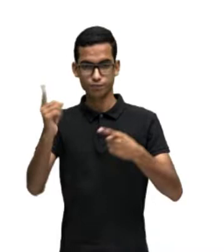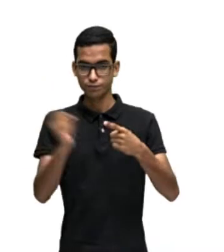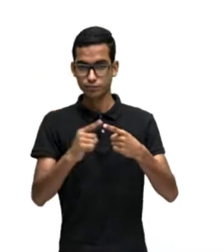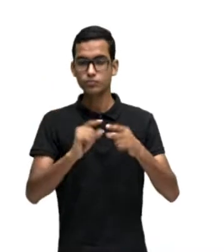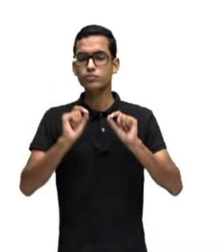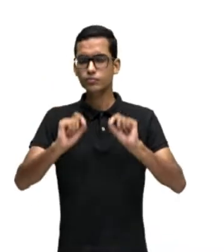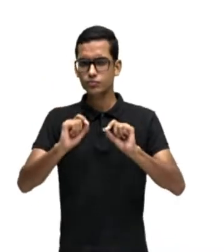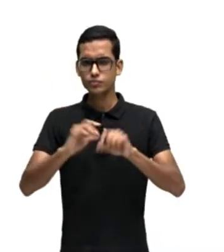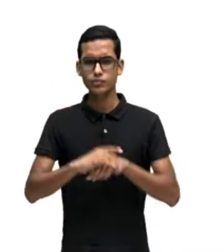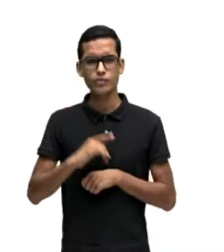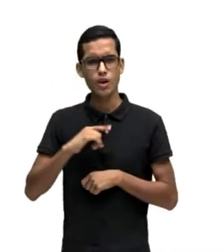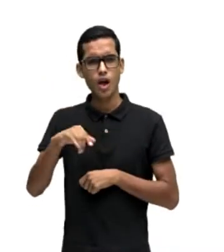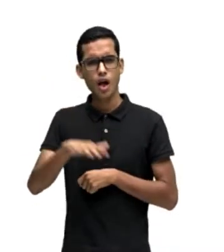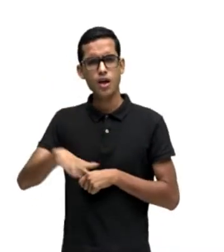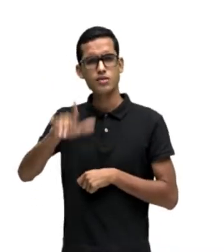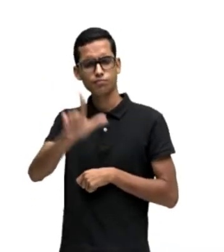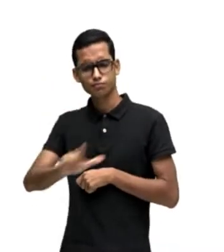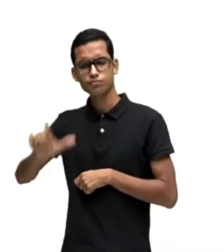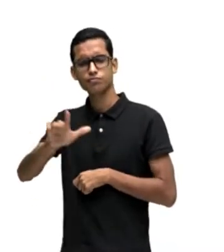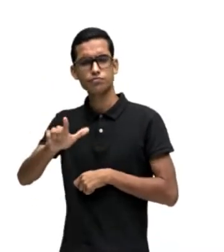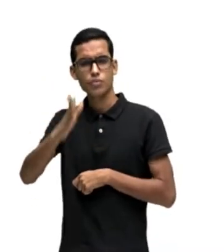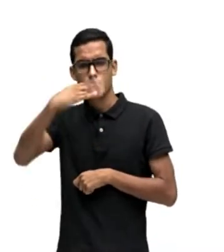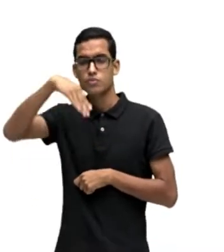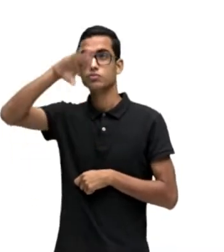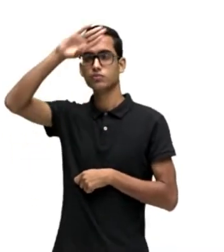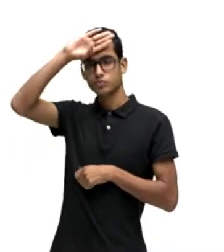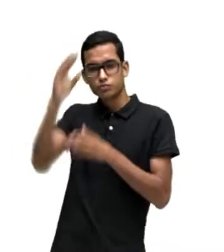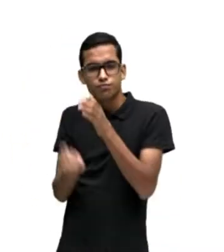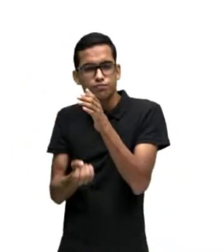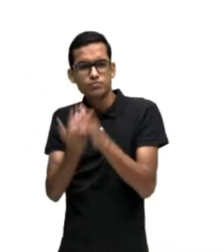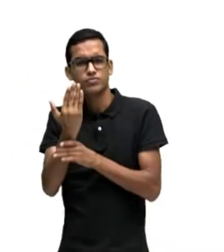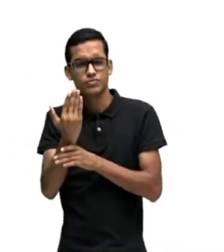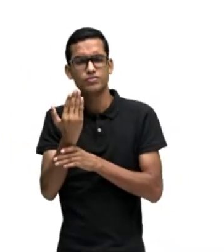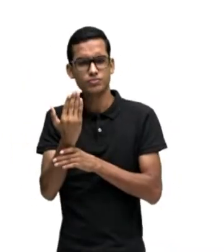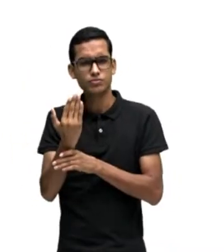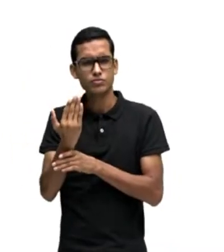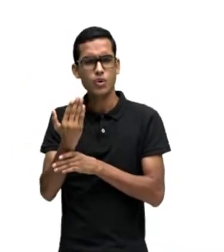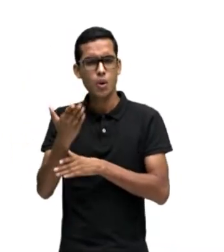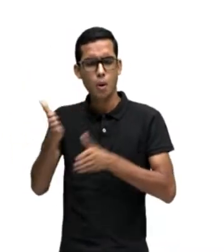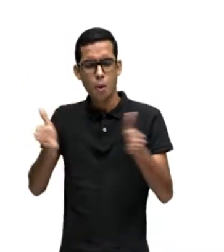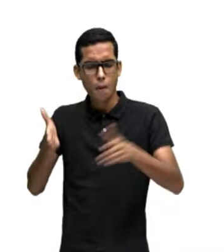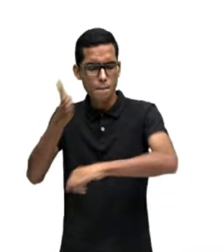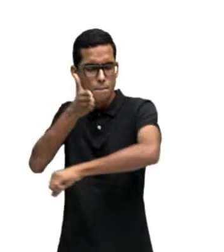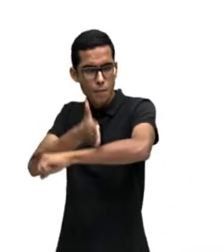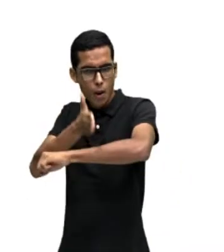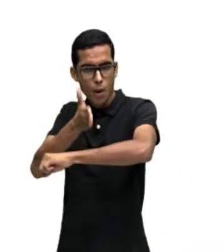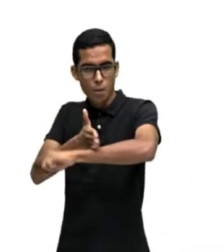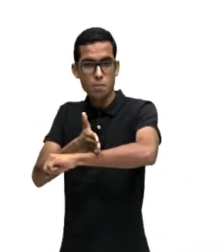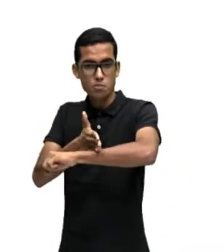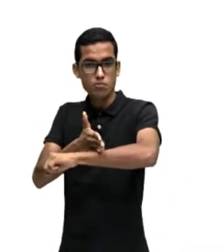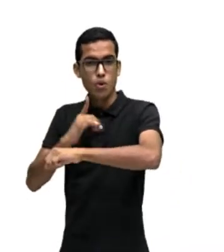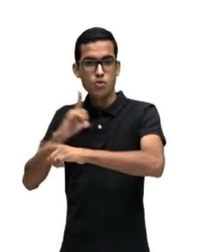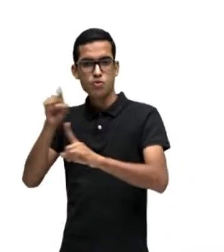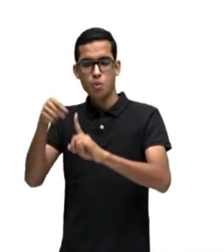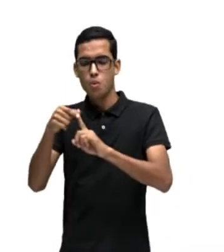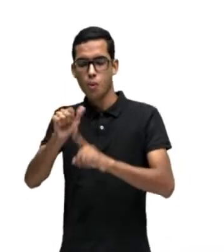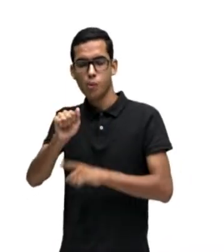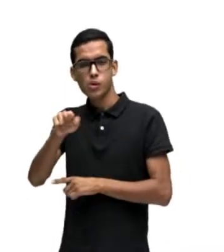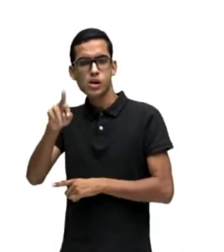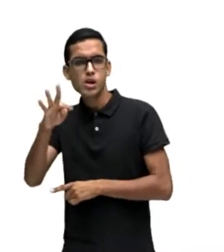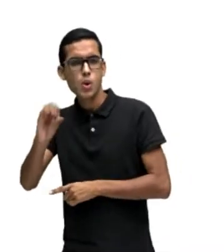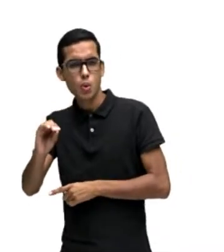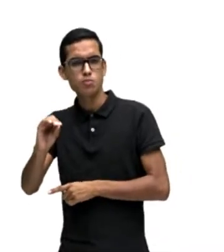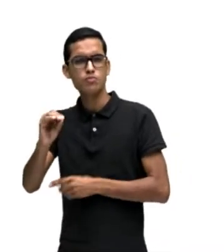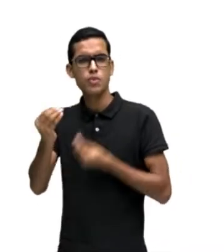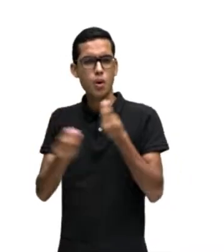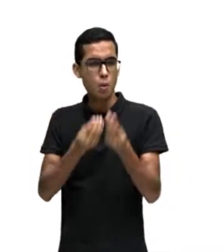né, da literatura dramática. Tem sua origem na Idade Média. O auto visava satirizar as pessoas. A